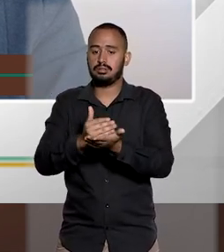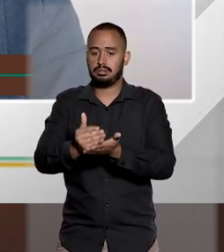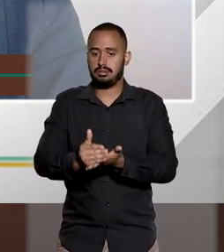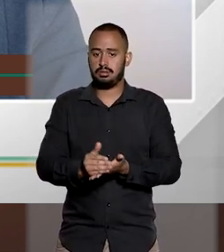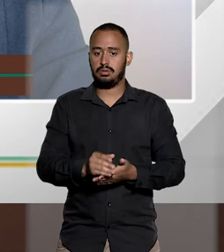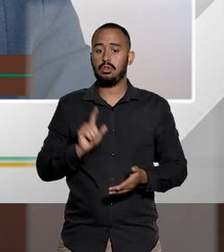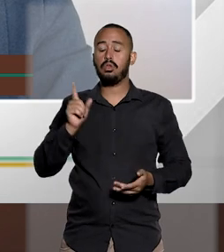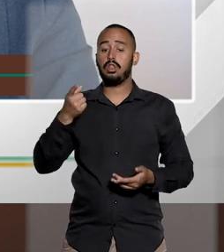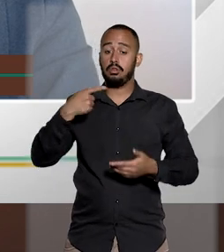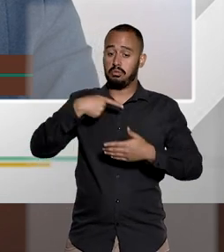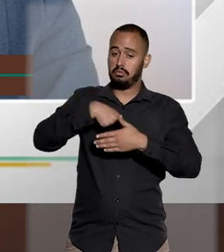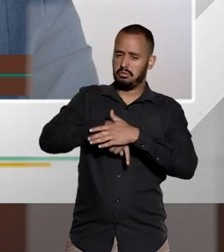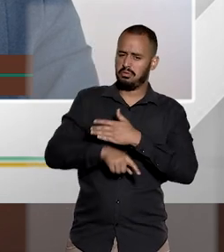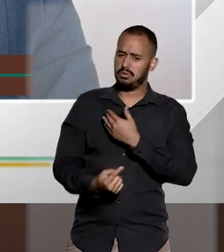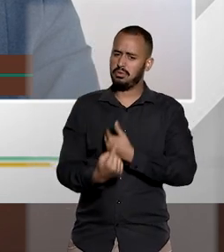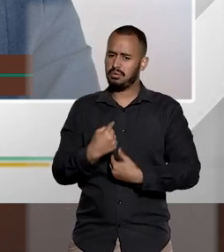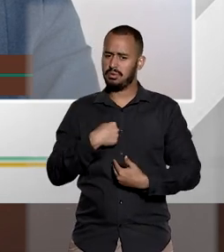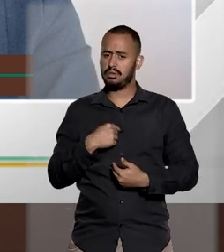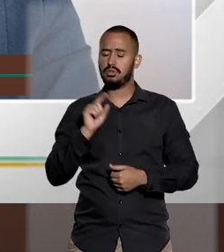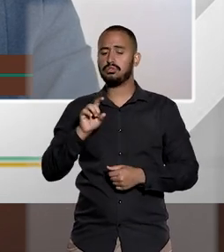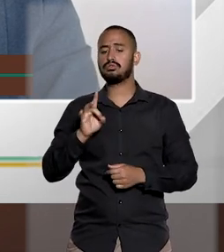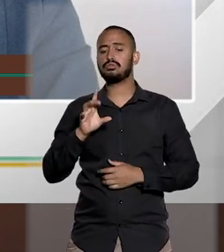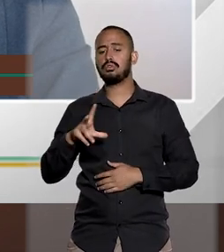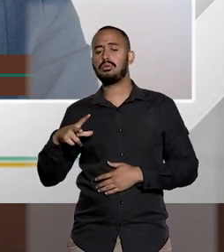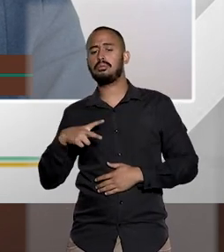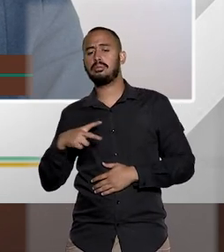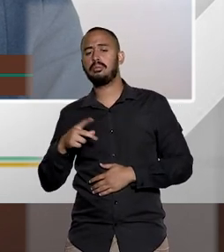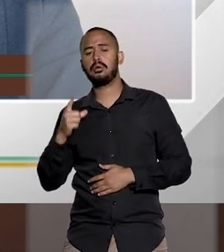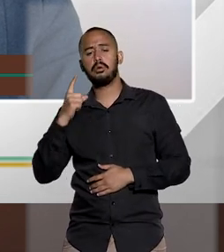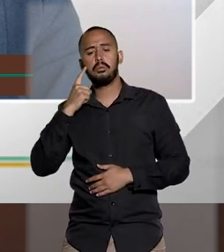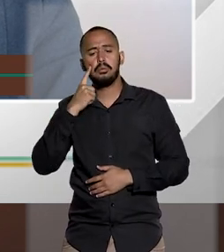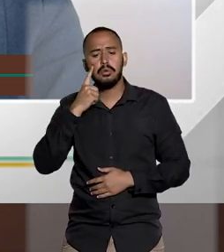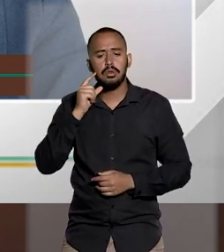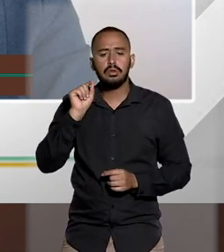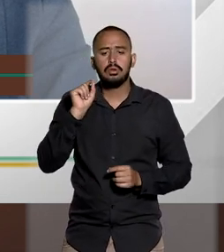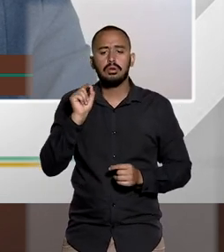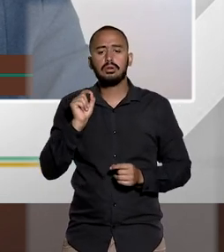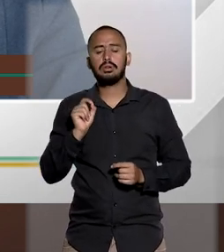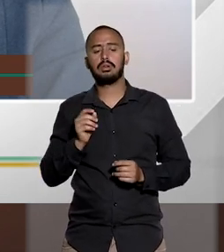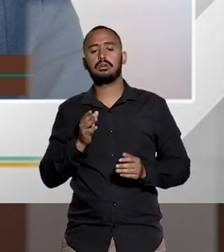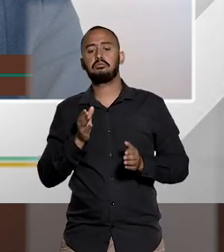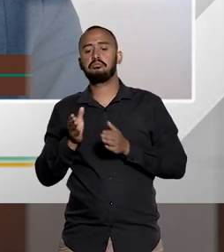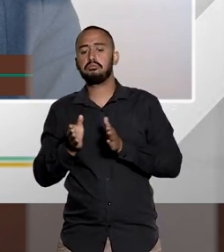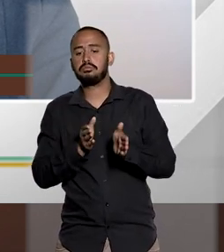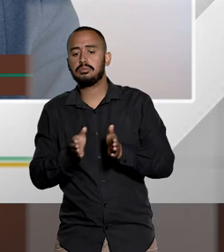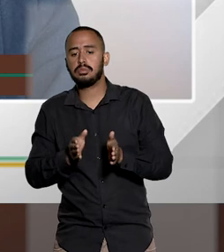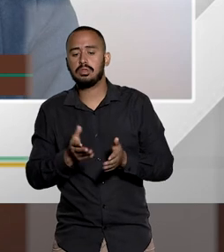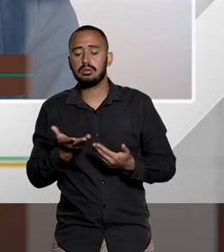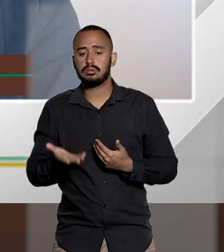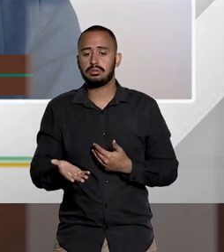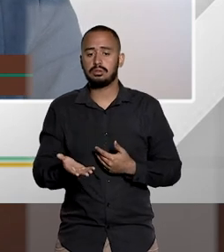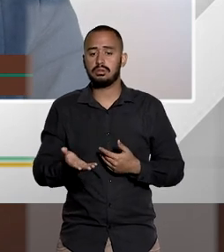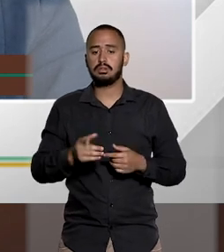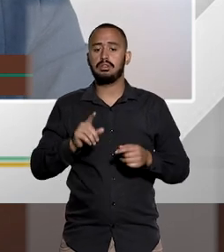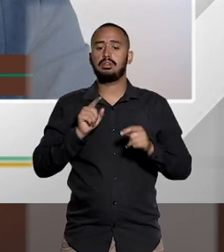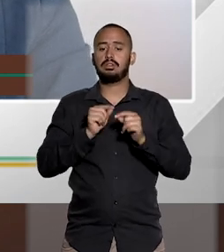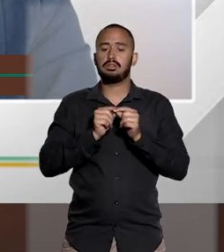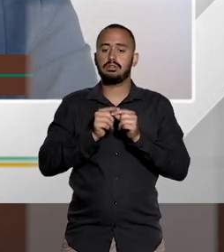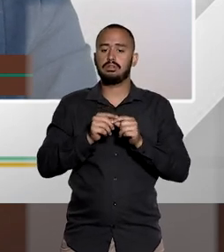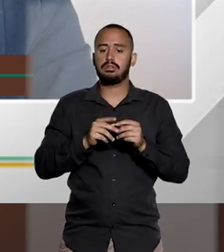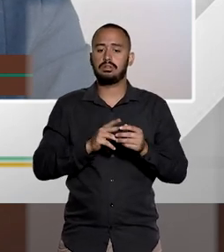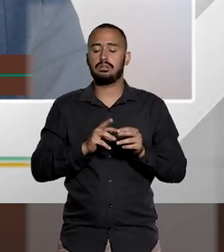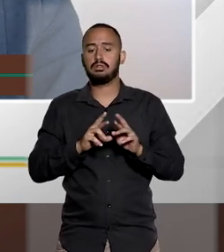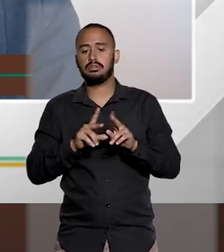Porque, no fundo, às vezes o particular ele está só verificando e questionando aspectos de exação que são inconstitucionais